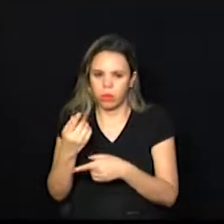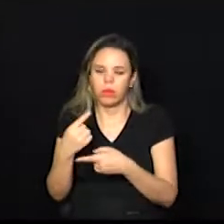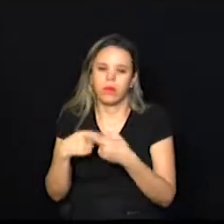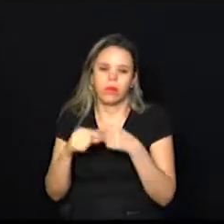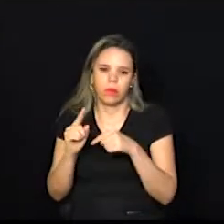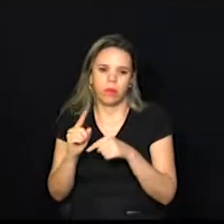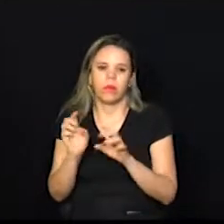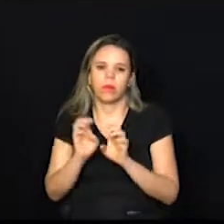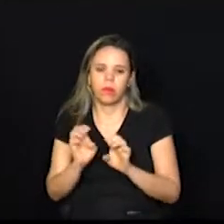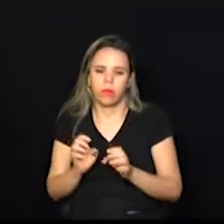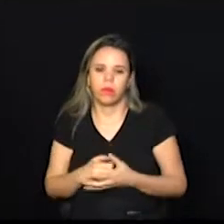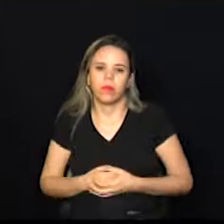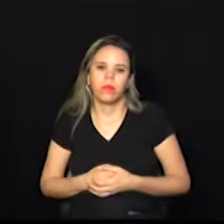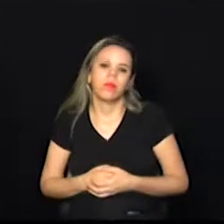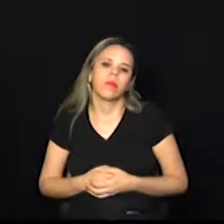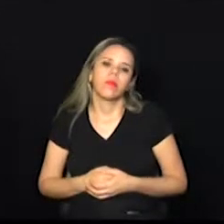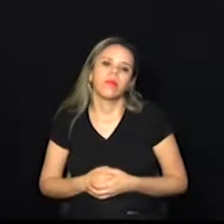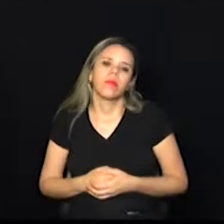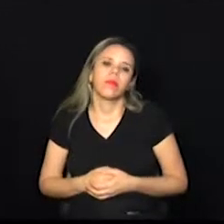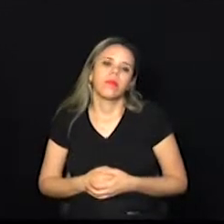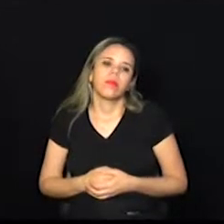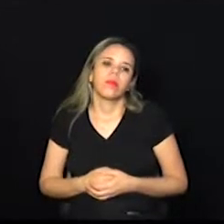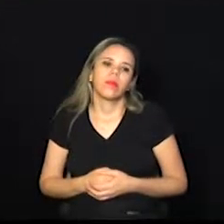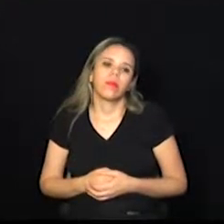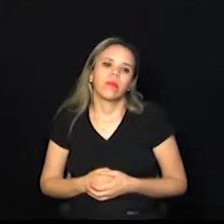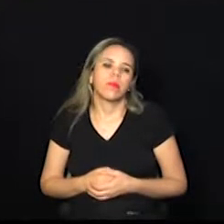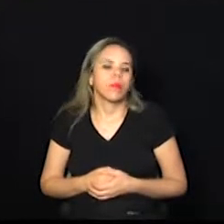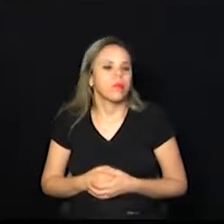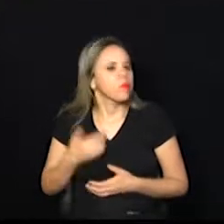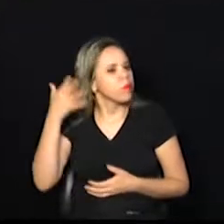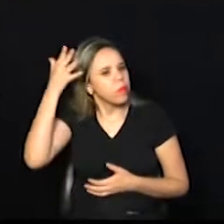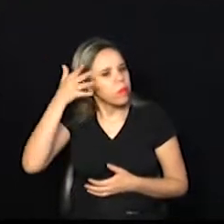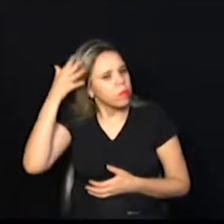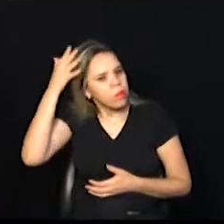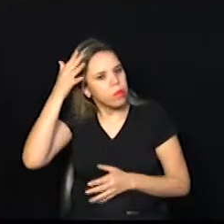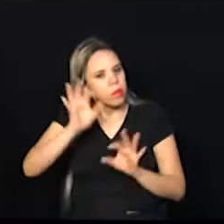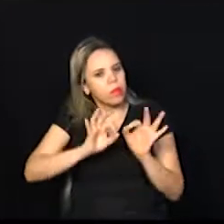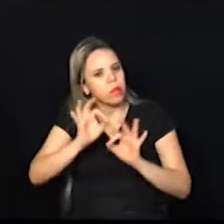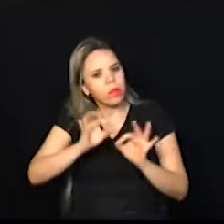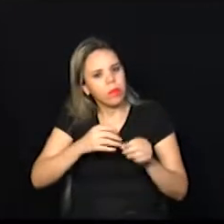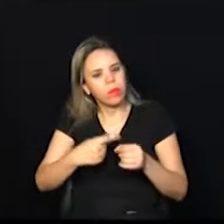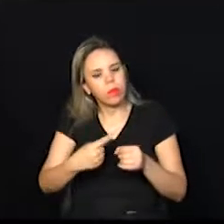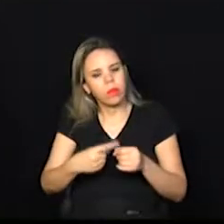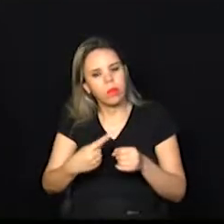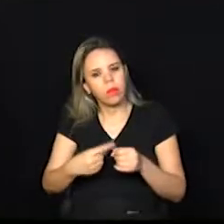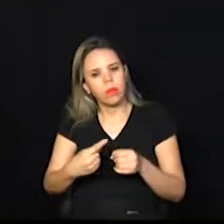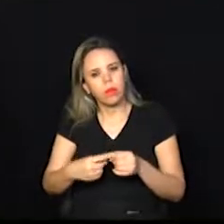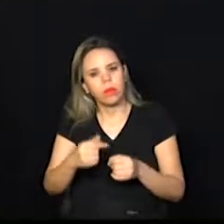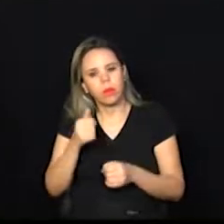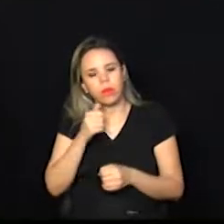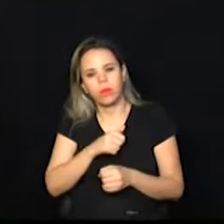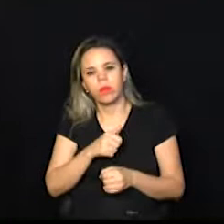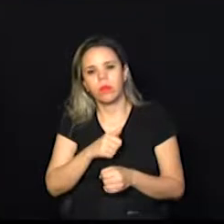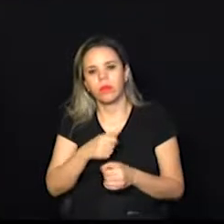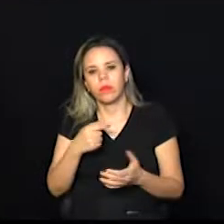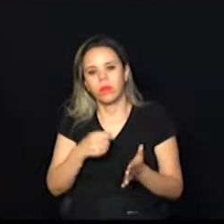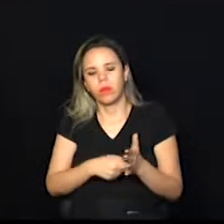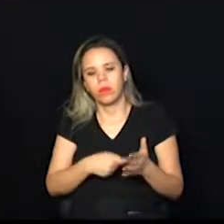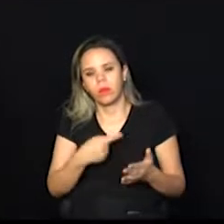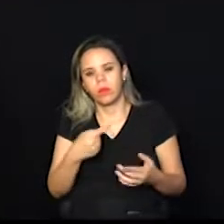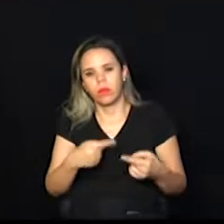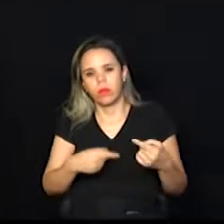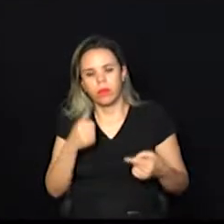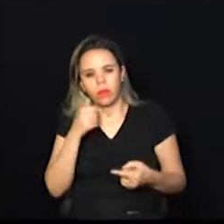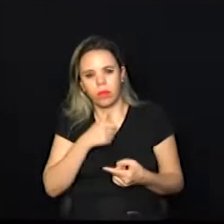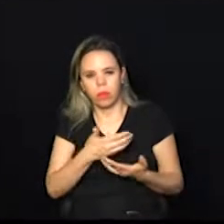bem estruturado. E o seminário para a construção do plano municipal, que é para dar o pé inicial de políticas públicas para as